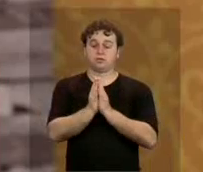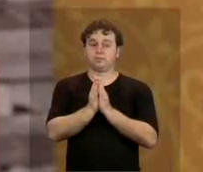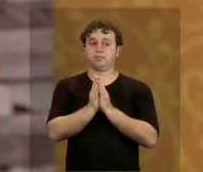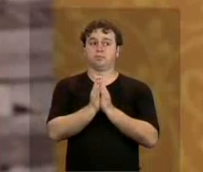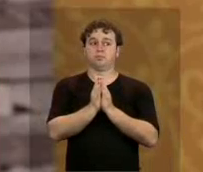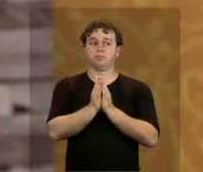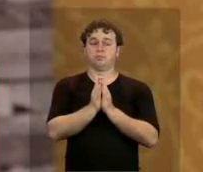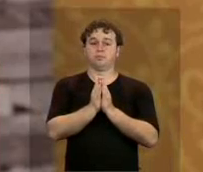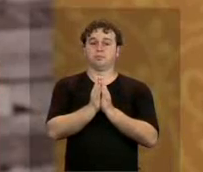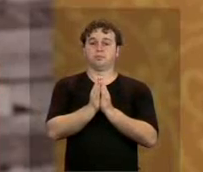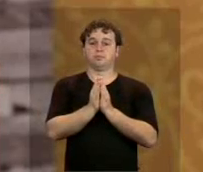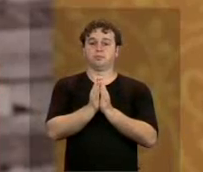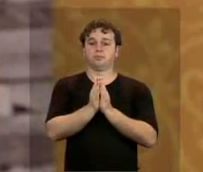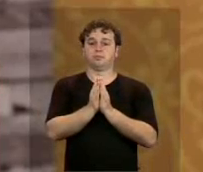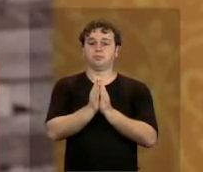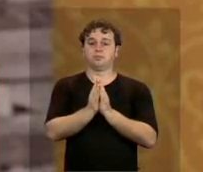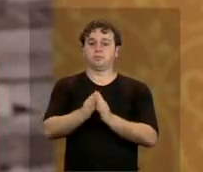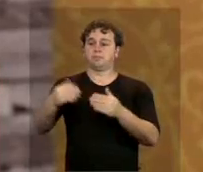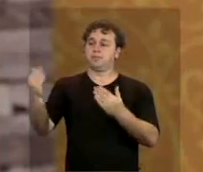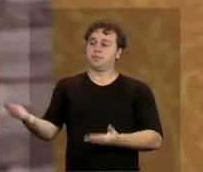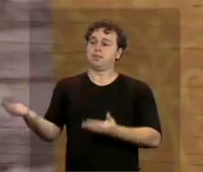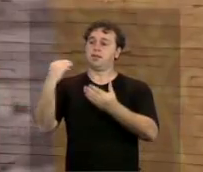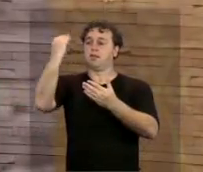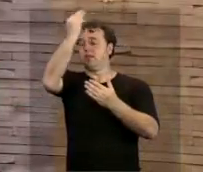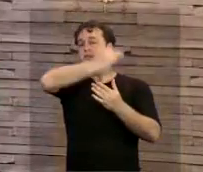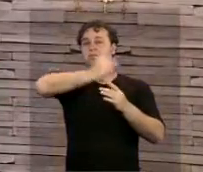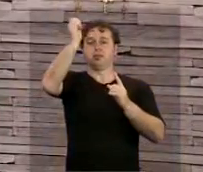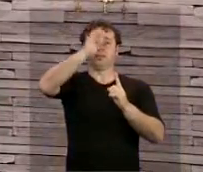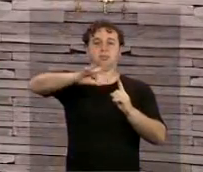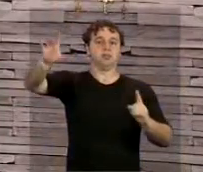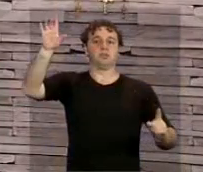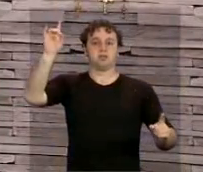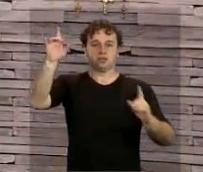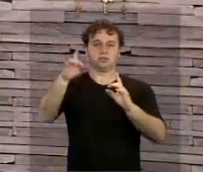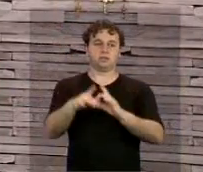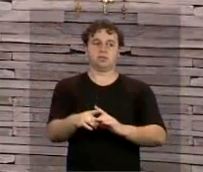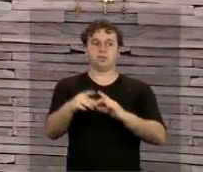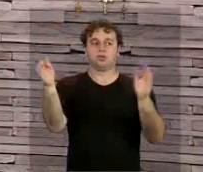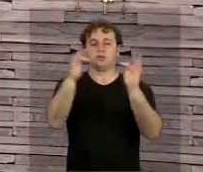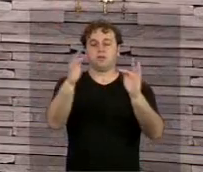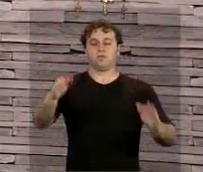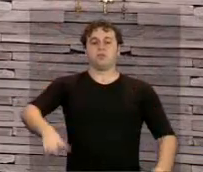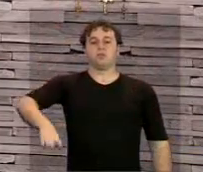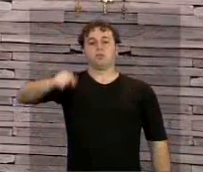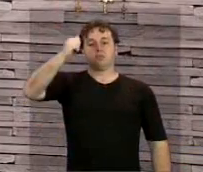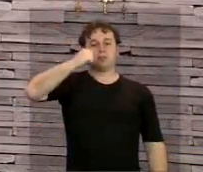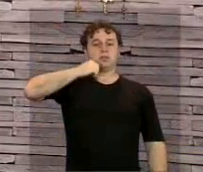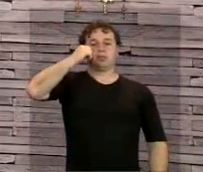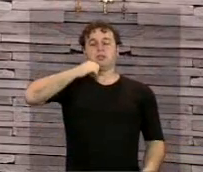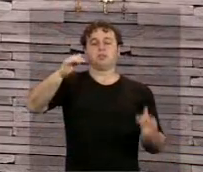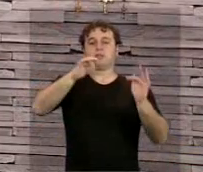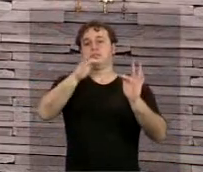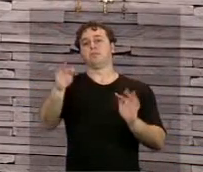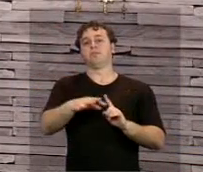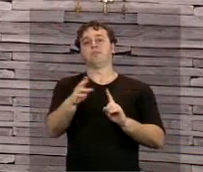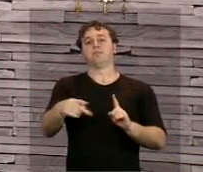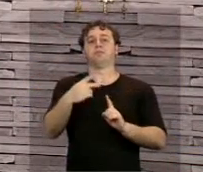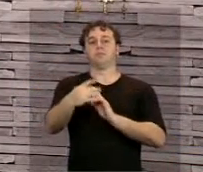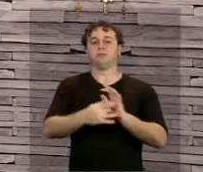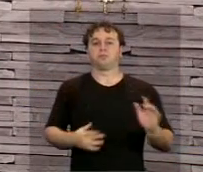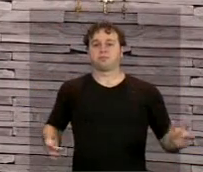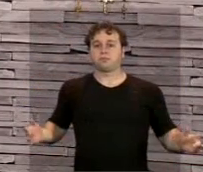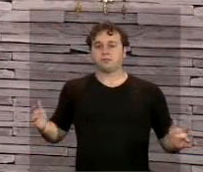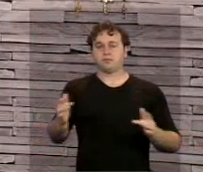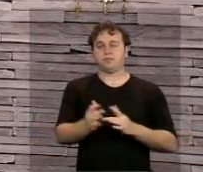agora e na hora de nossa morte. Amém. Ave Maria, cheia de graça, o Senhor é convosco. Bendita sois vós entre